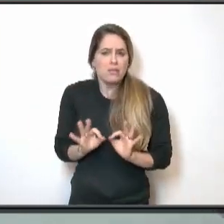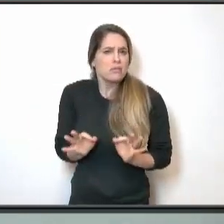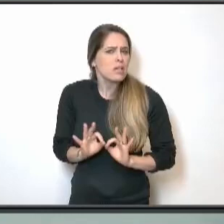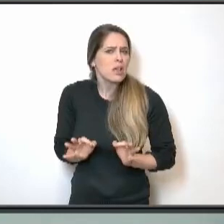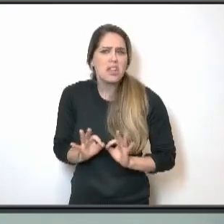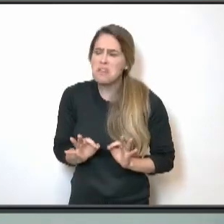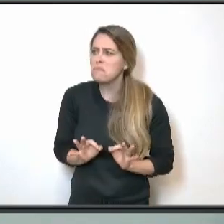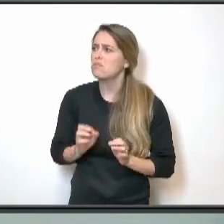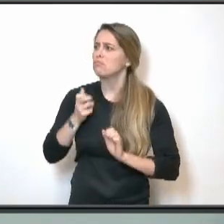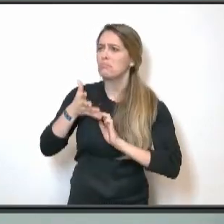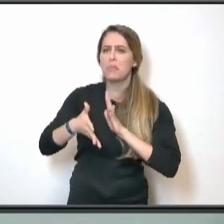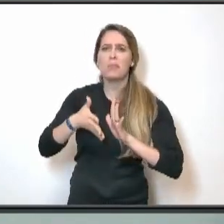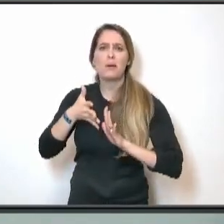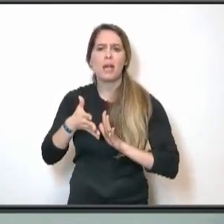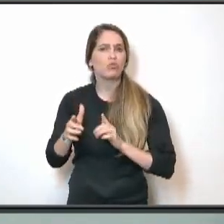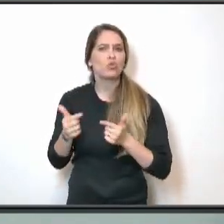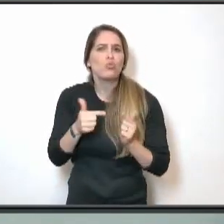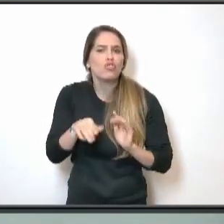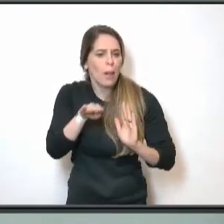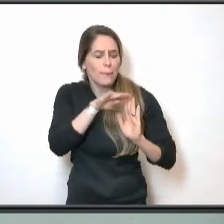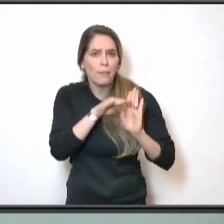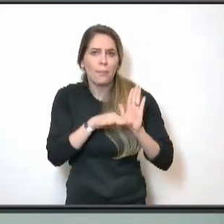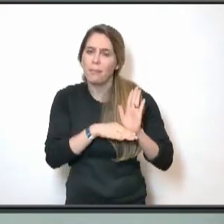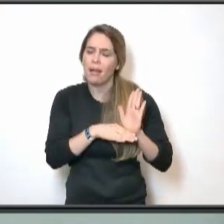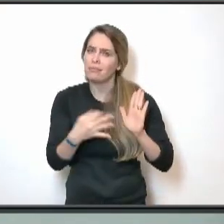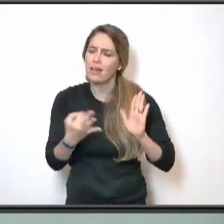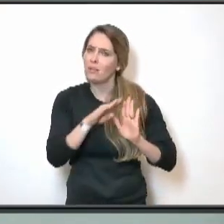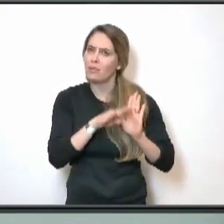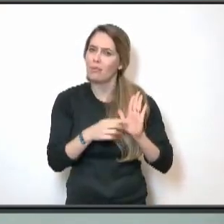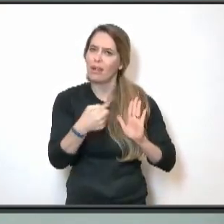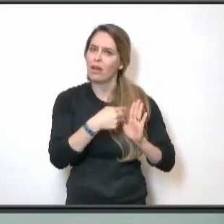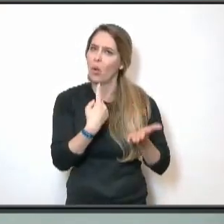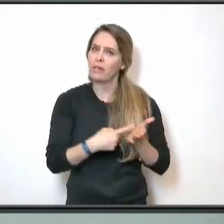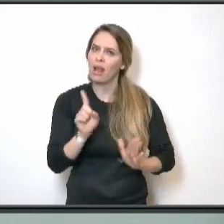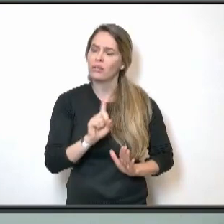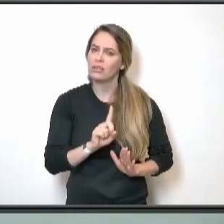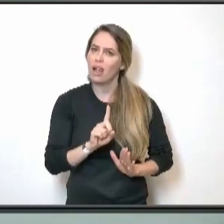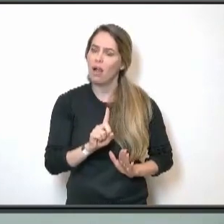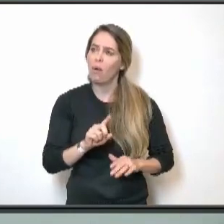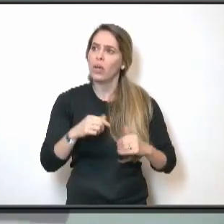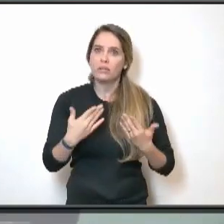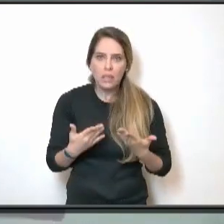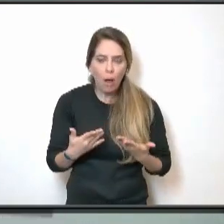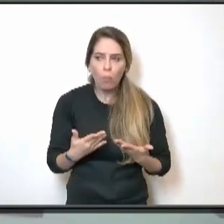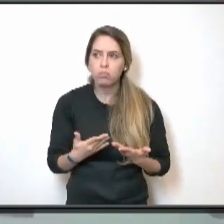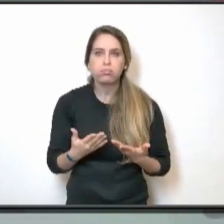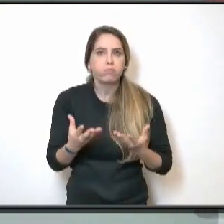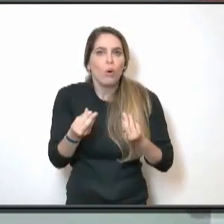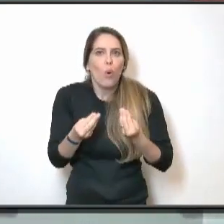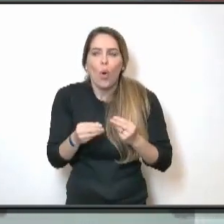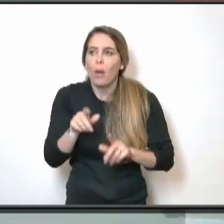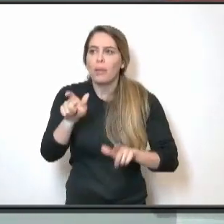que ninguém programasse, sem que ninguém provocasse, vários daqueles jovens começaram a fazer uma fila